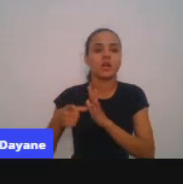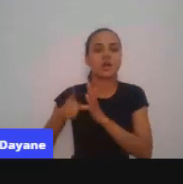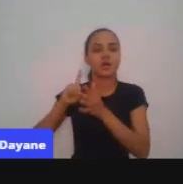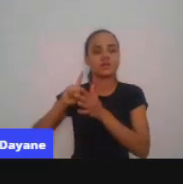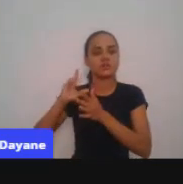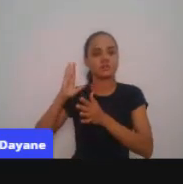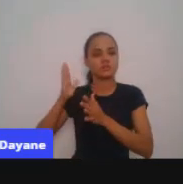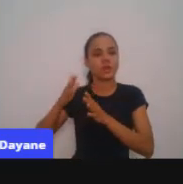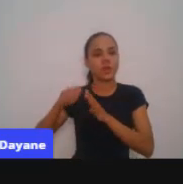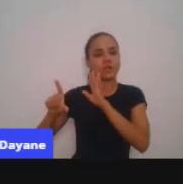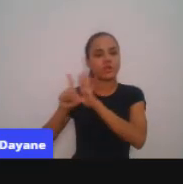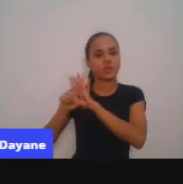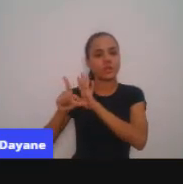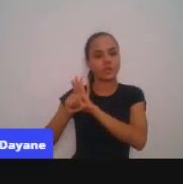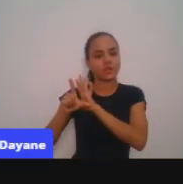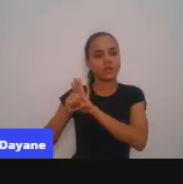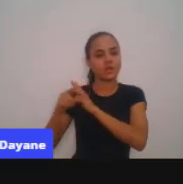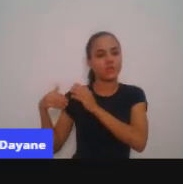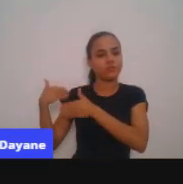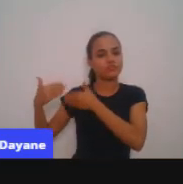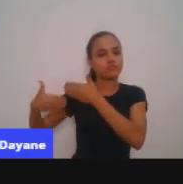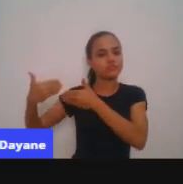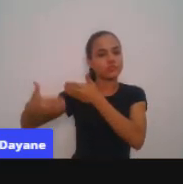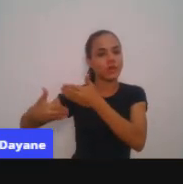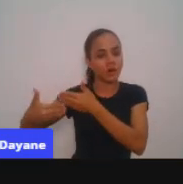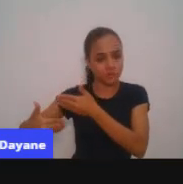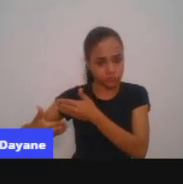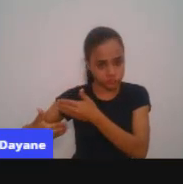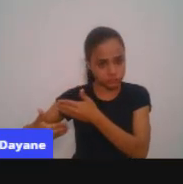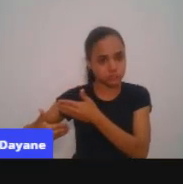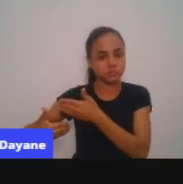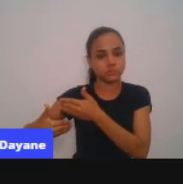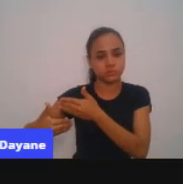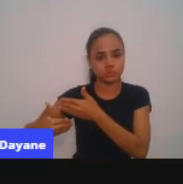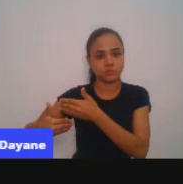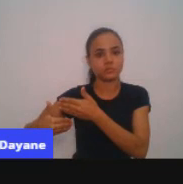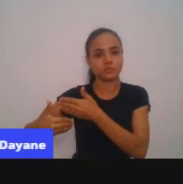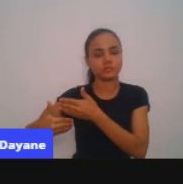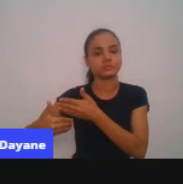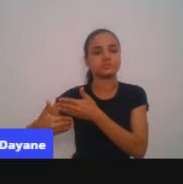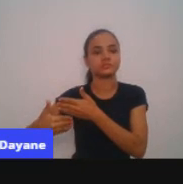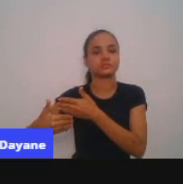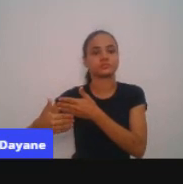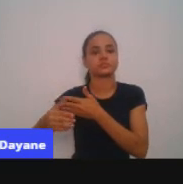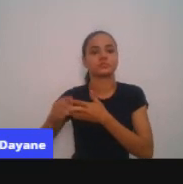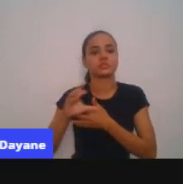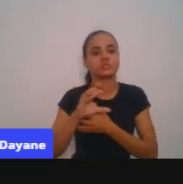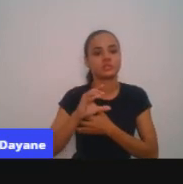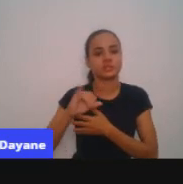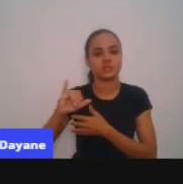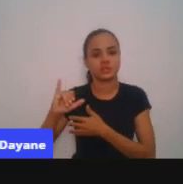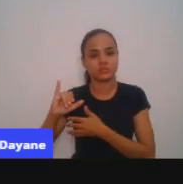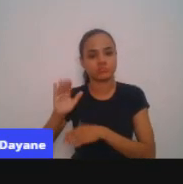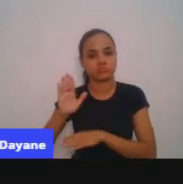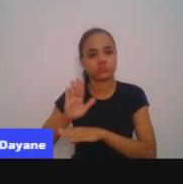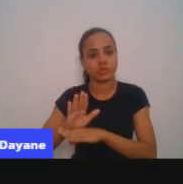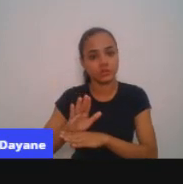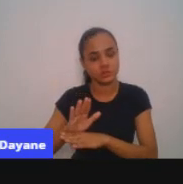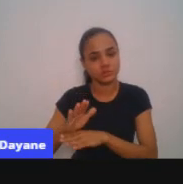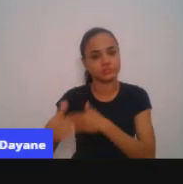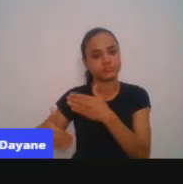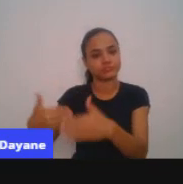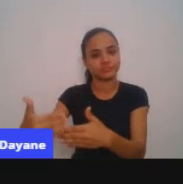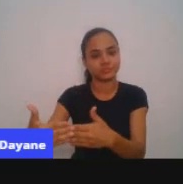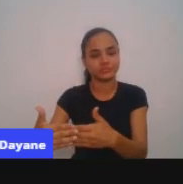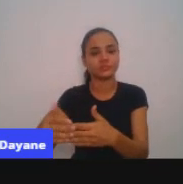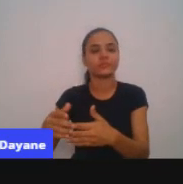premissa para esse trabalho, né? A gente ressalta, a Mayara já falou em outros slides, estão escritos, vocês vão ouvir até